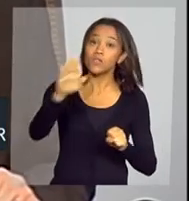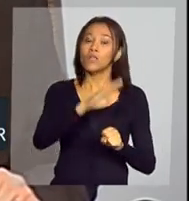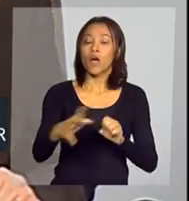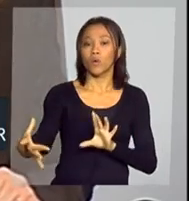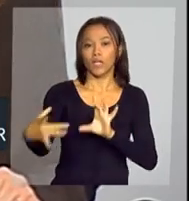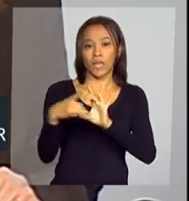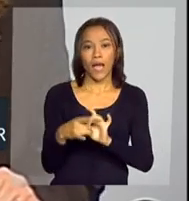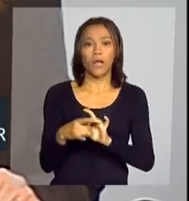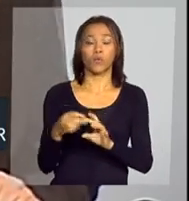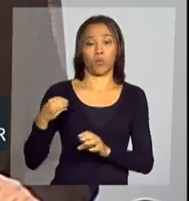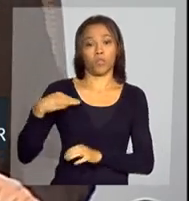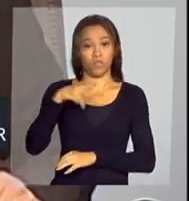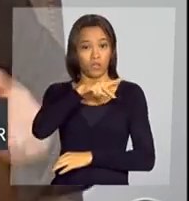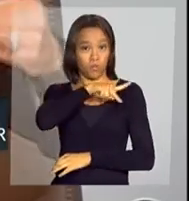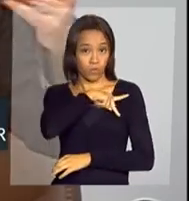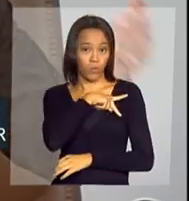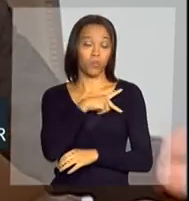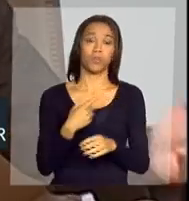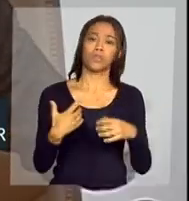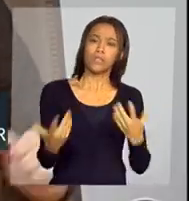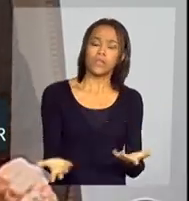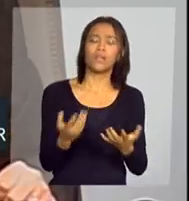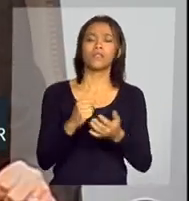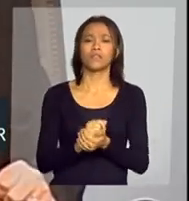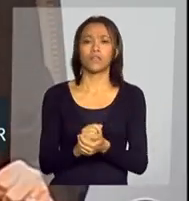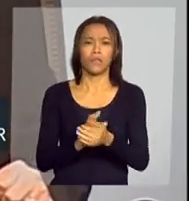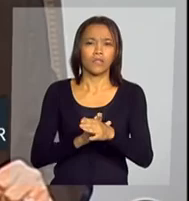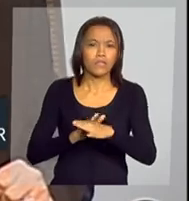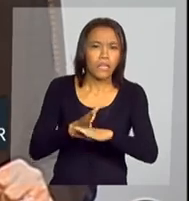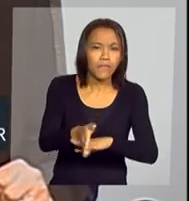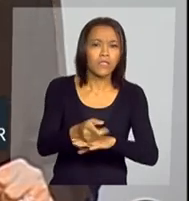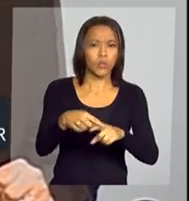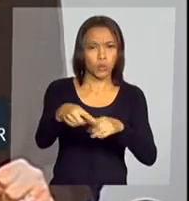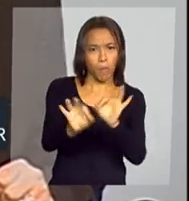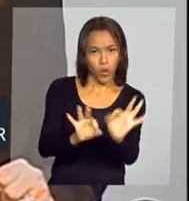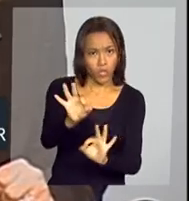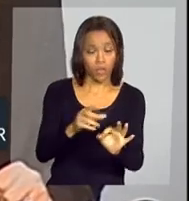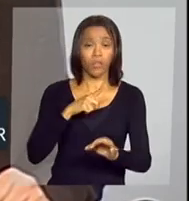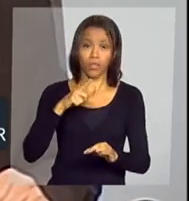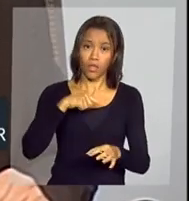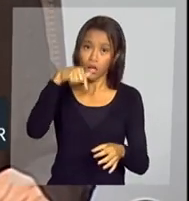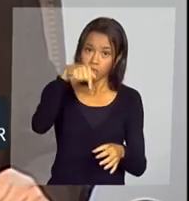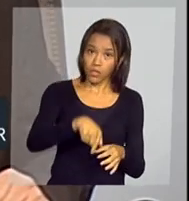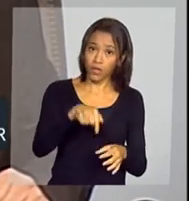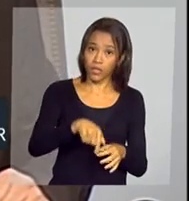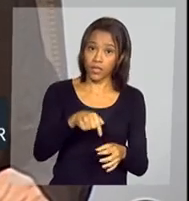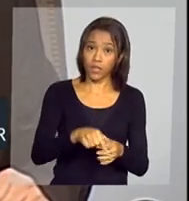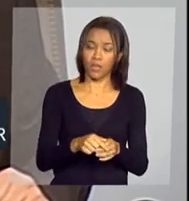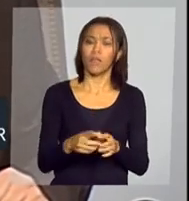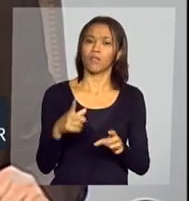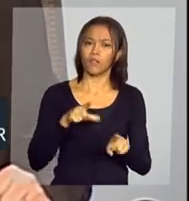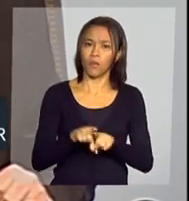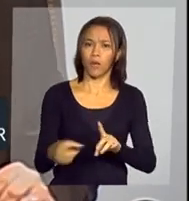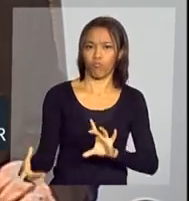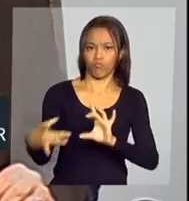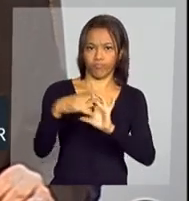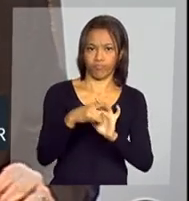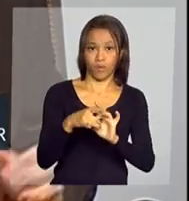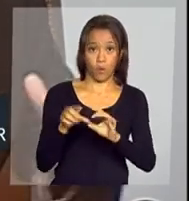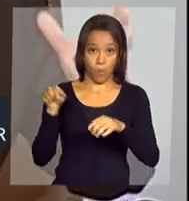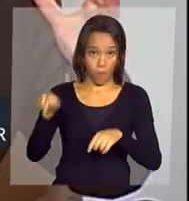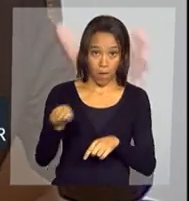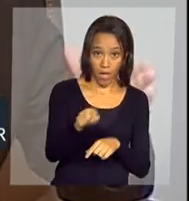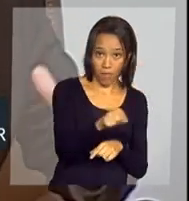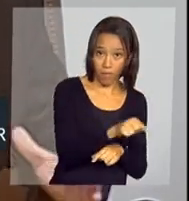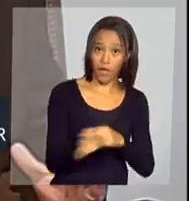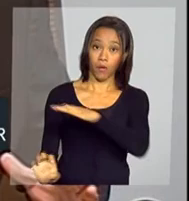Público seja na intervenção seja no projeto indicadores públicos nós temos aqui é uma linha de compliance com essas empresas também